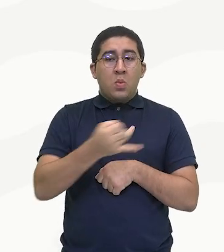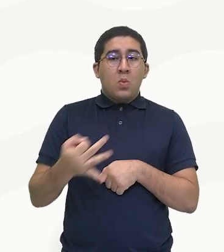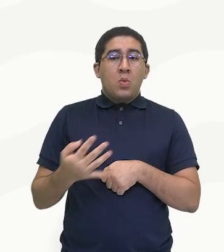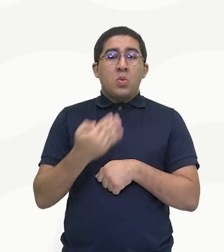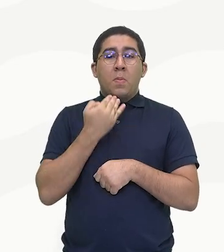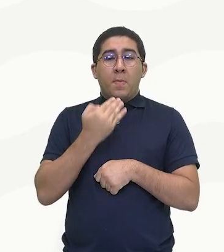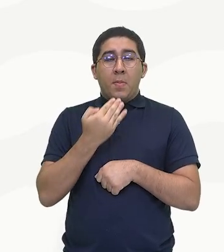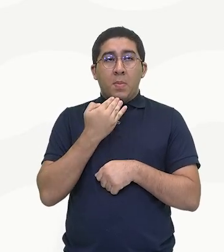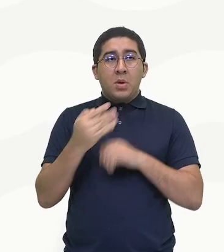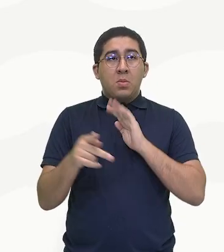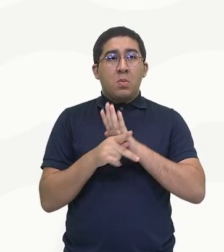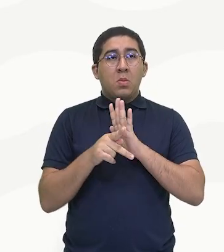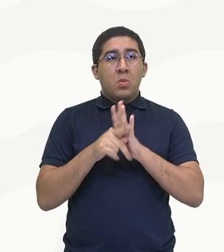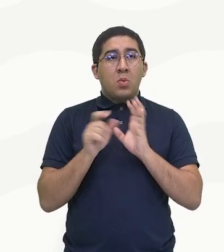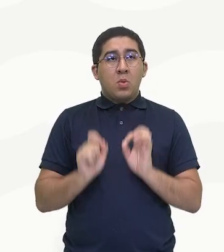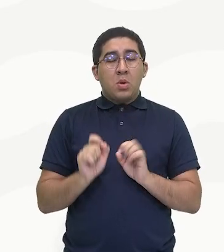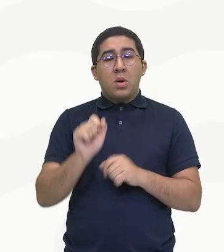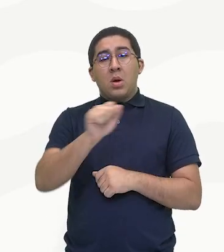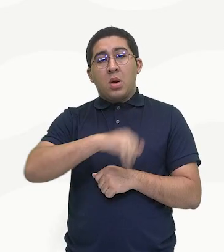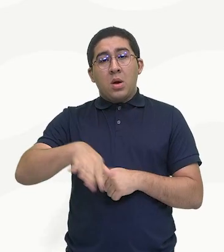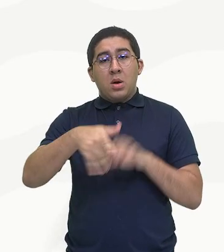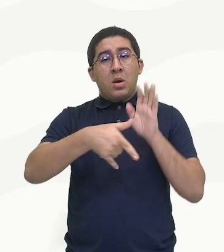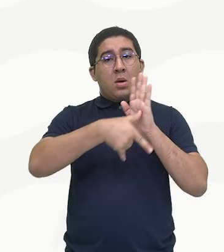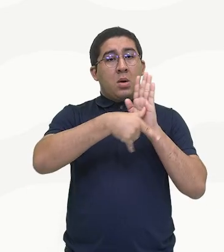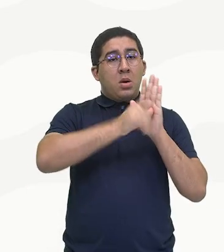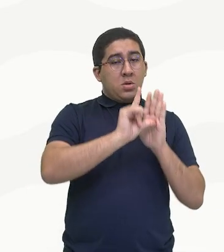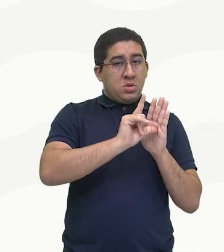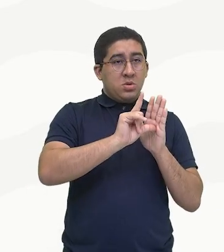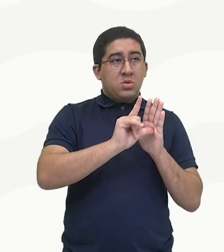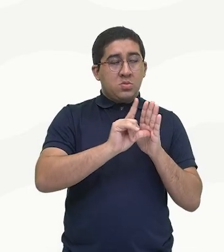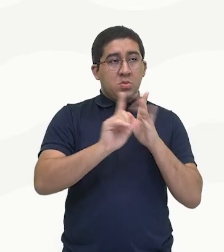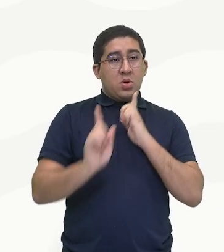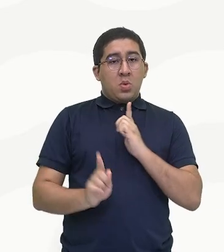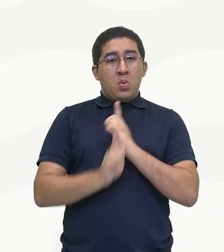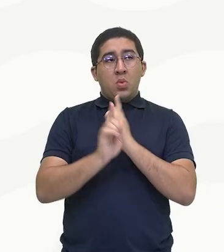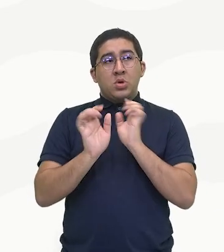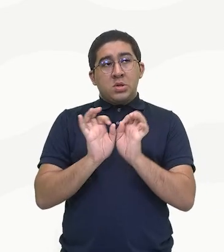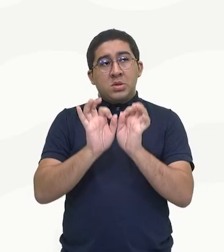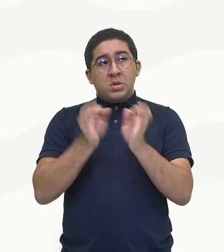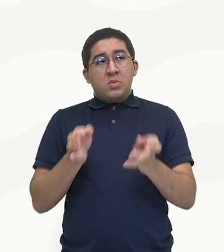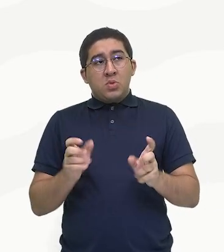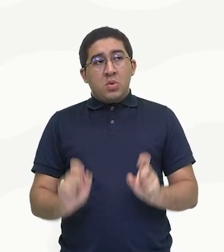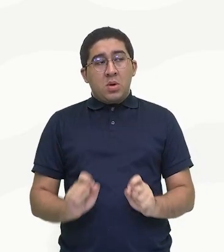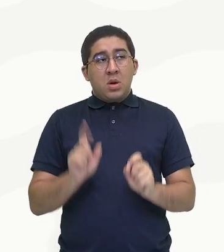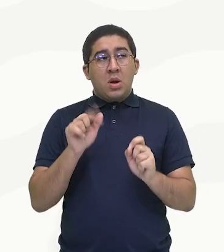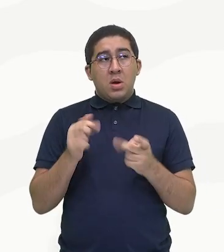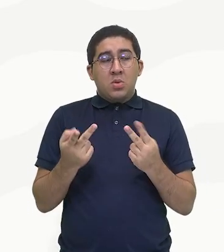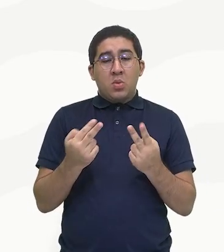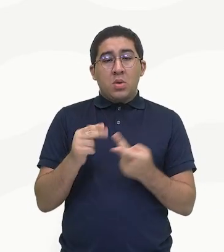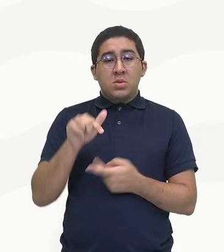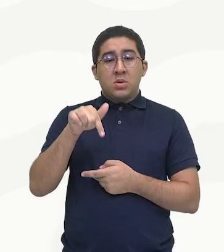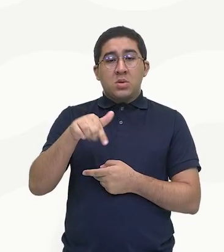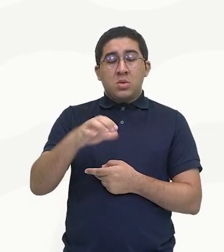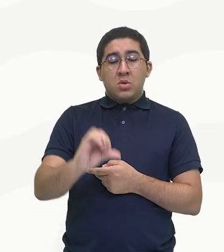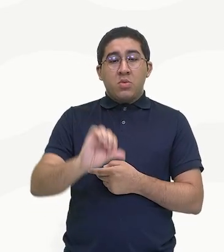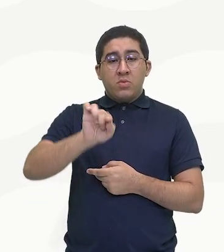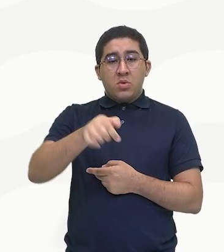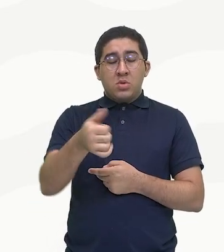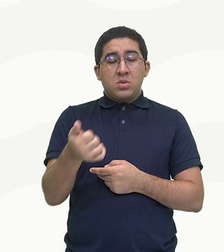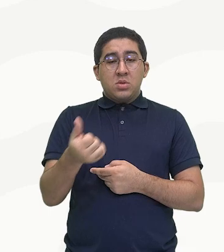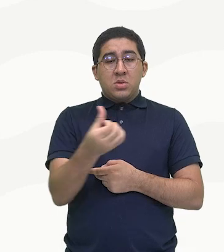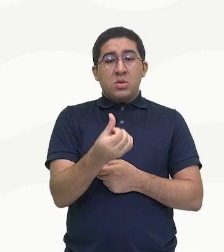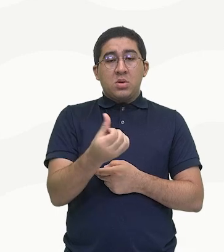pedindo, né? A área anterior, nós encontramos aqui que é igual a